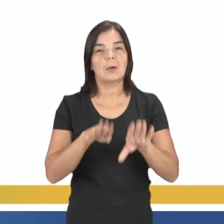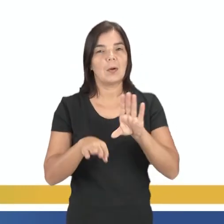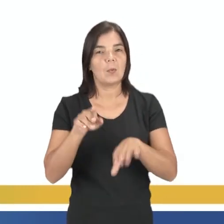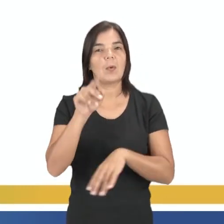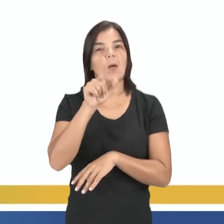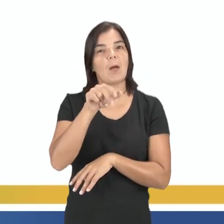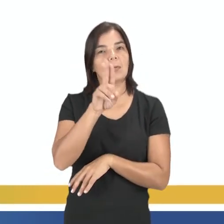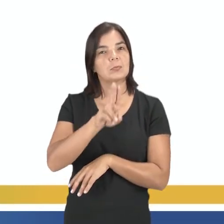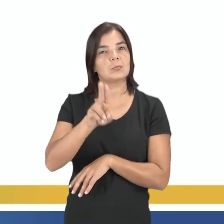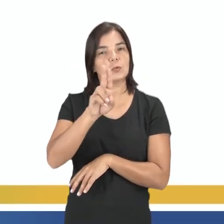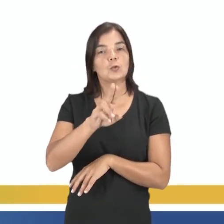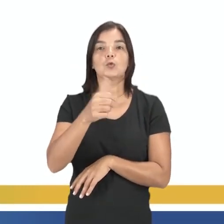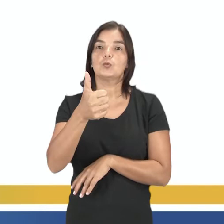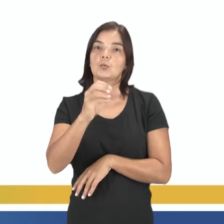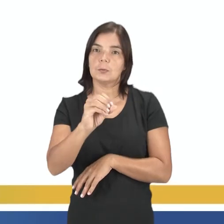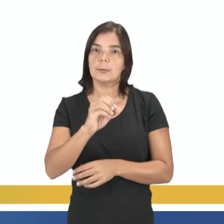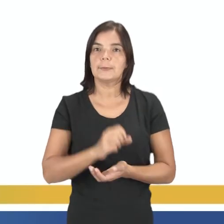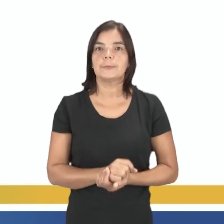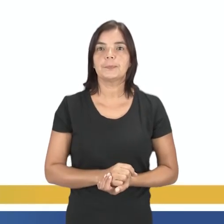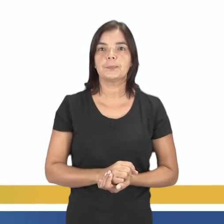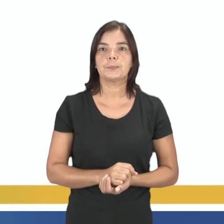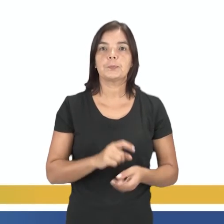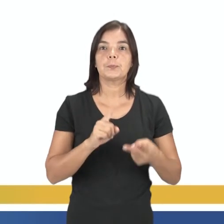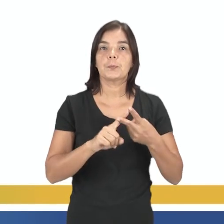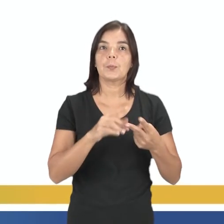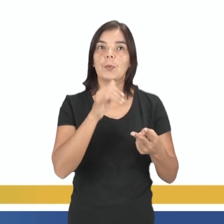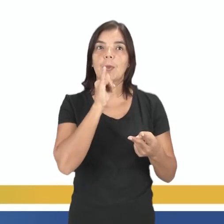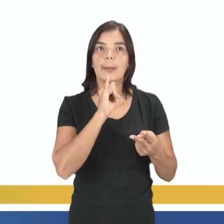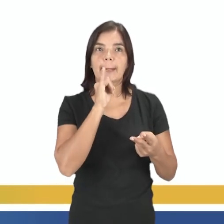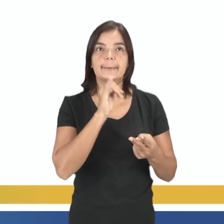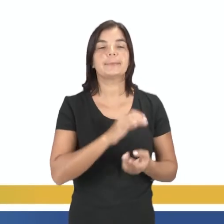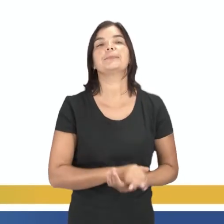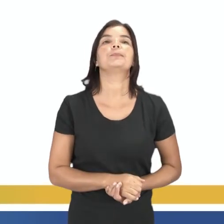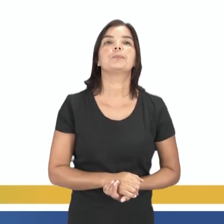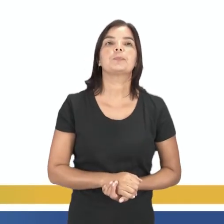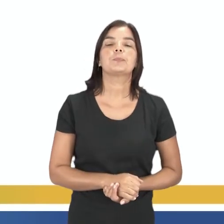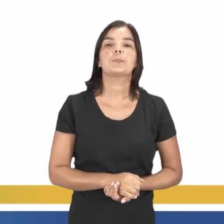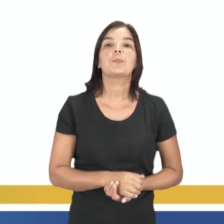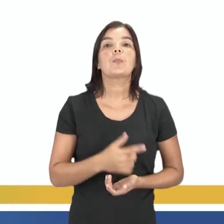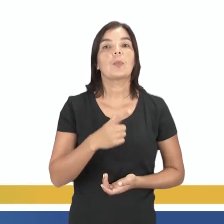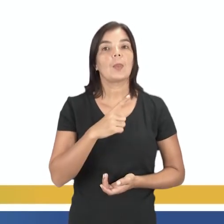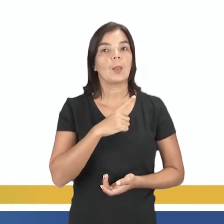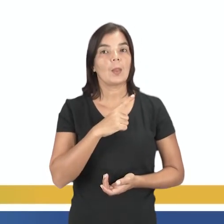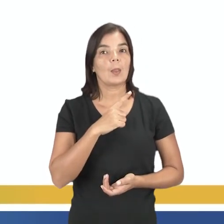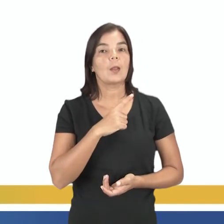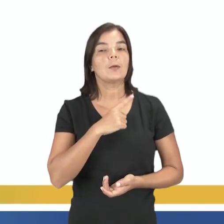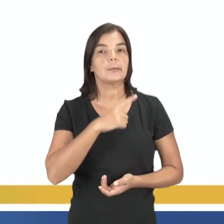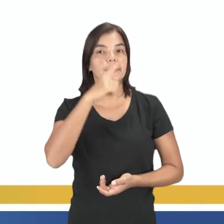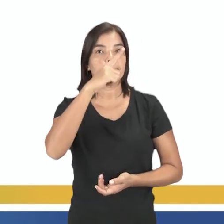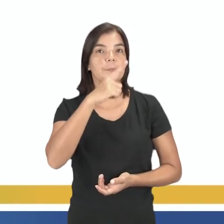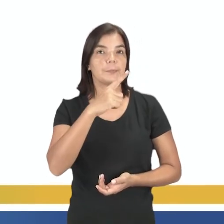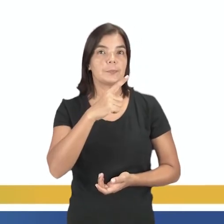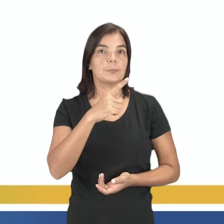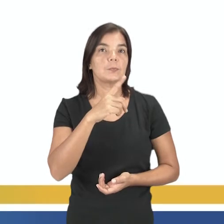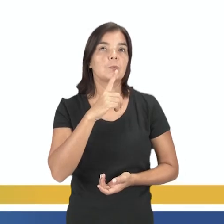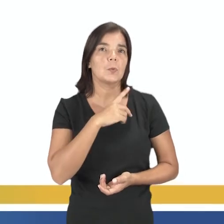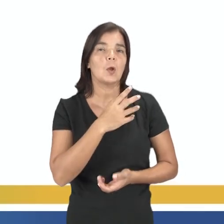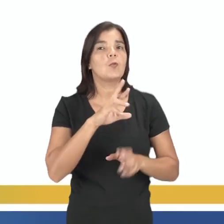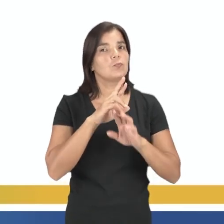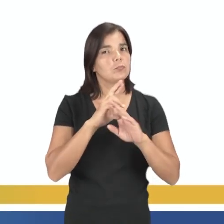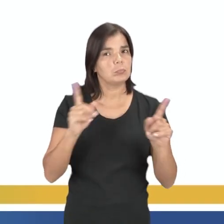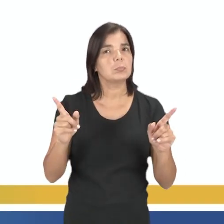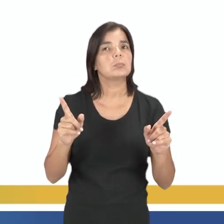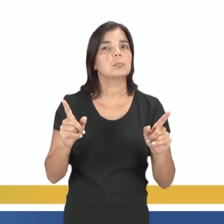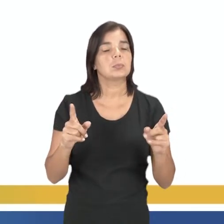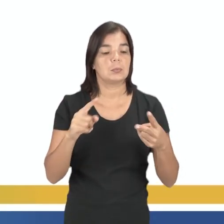é utilizado o valor de 10. Vamos ao segundo exemplo? No segundo exemplo, nós temos aqui um caso diferente,